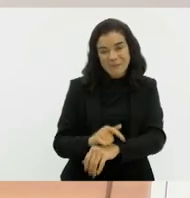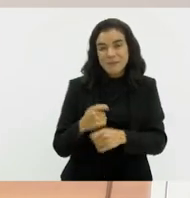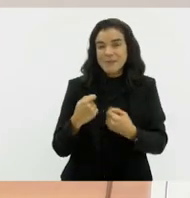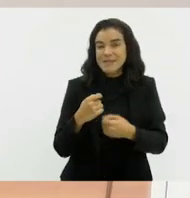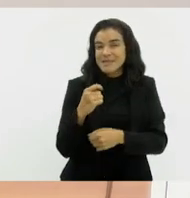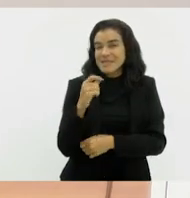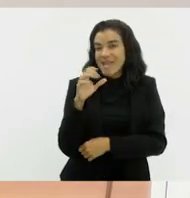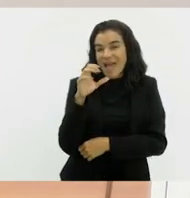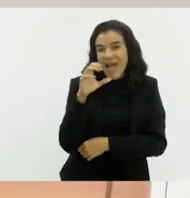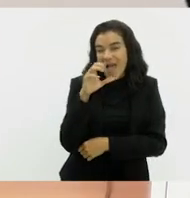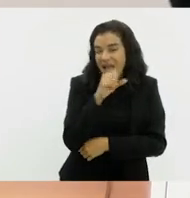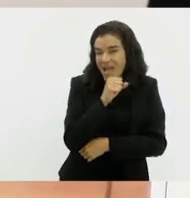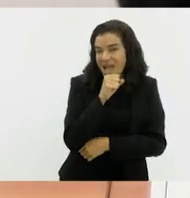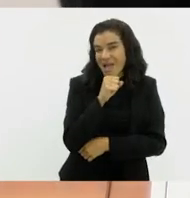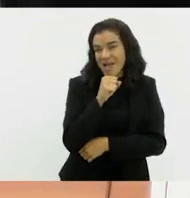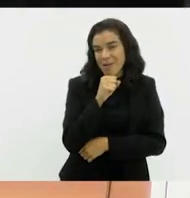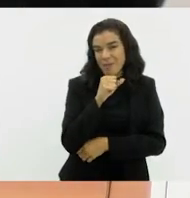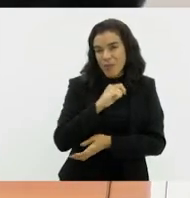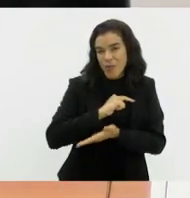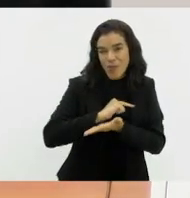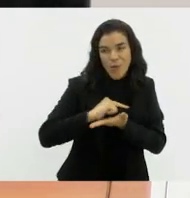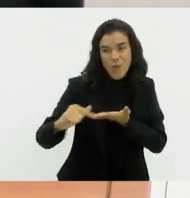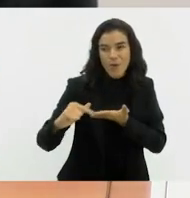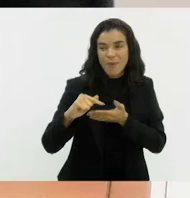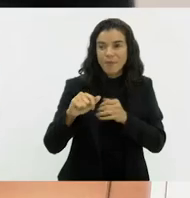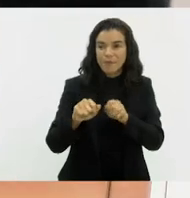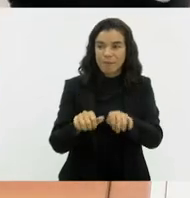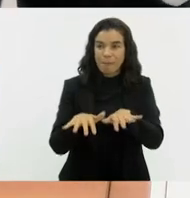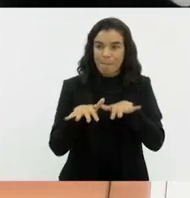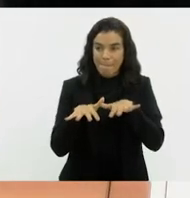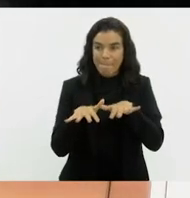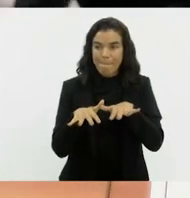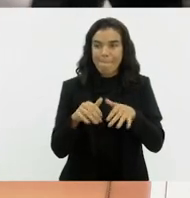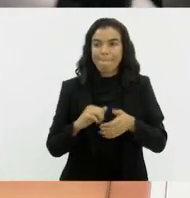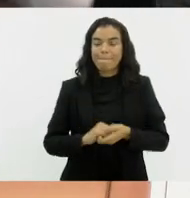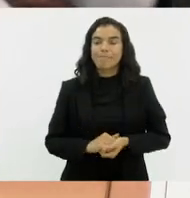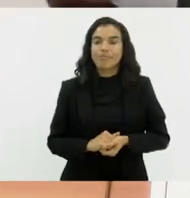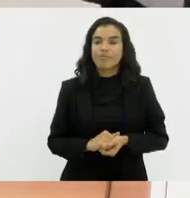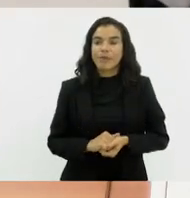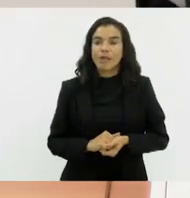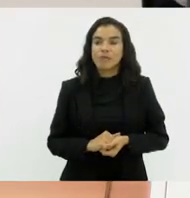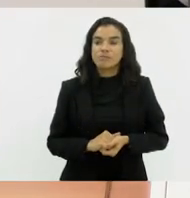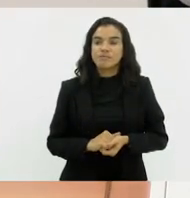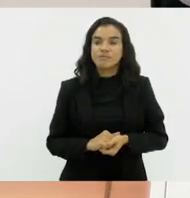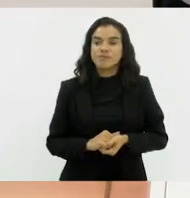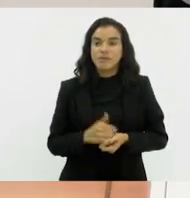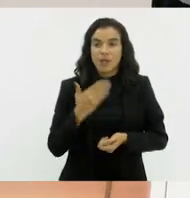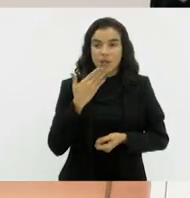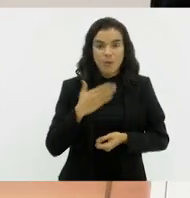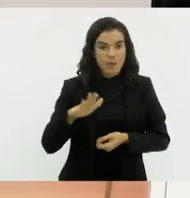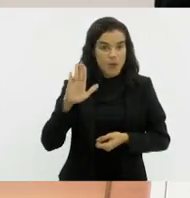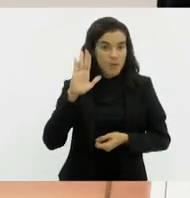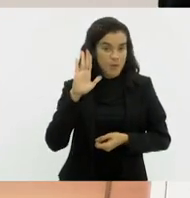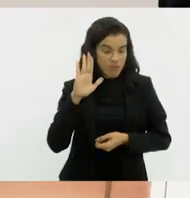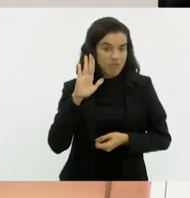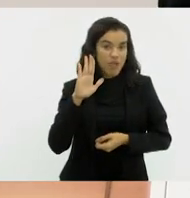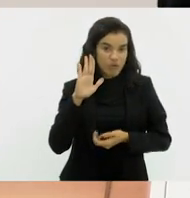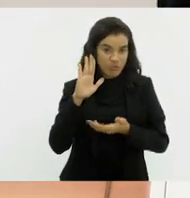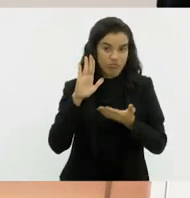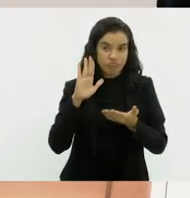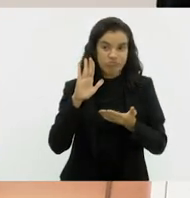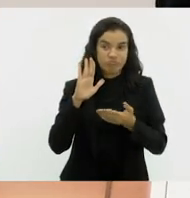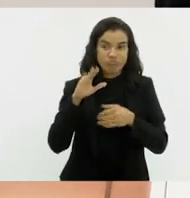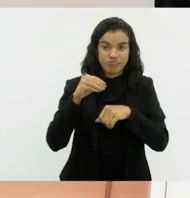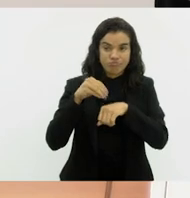a pouco desocupar essa coisa. E aí, doutor Tiago, me comprometo com Vossa Excelência de passar